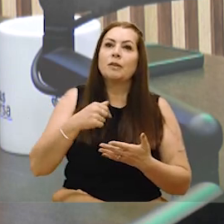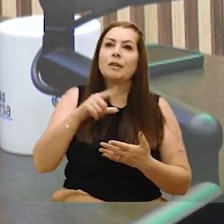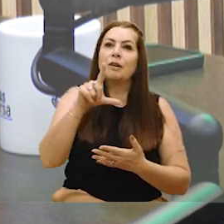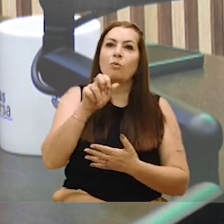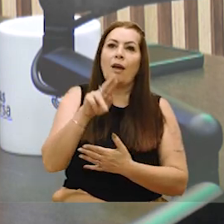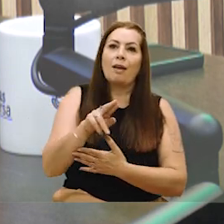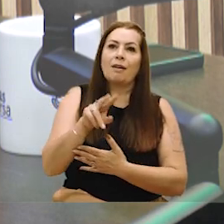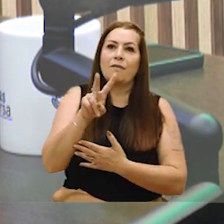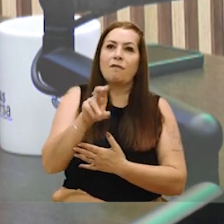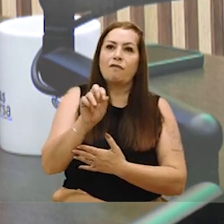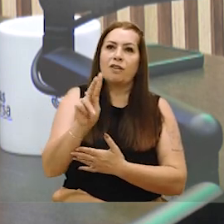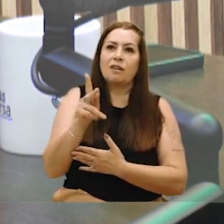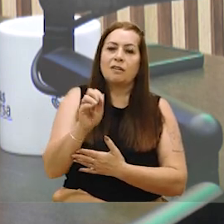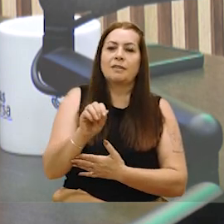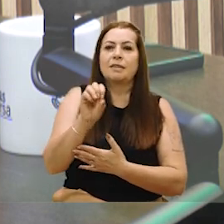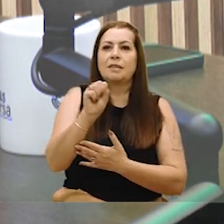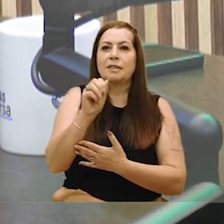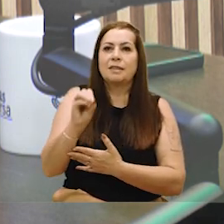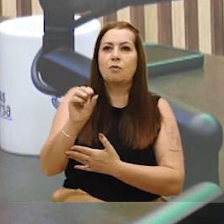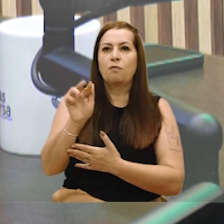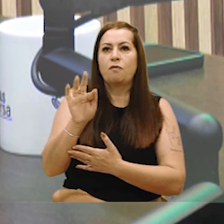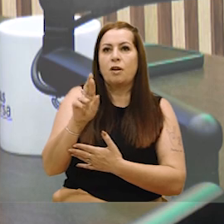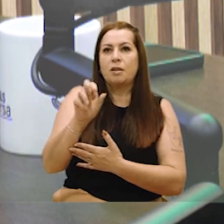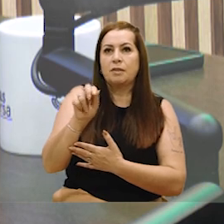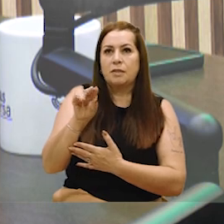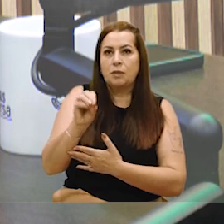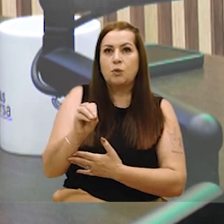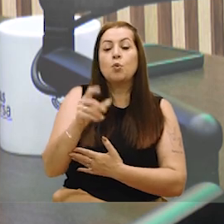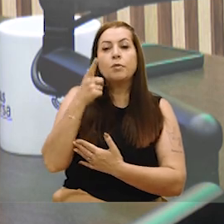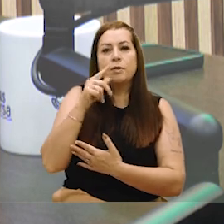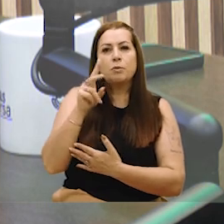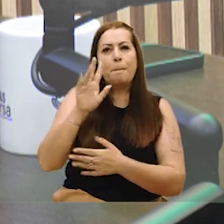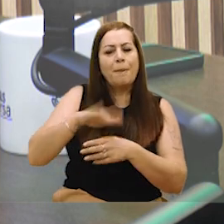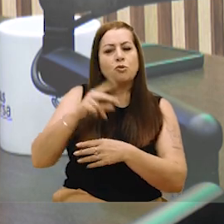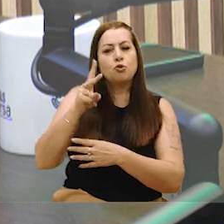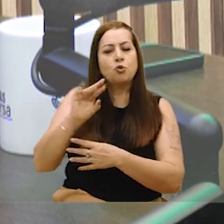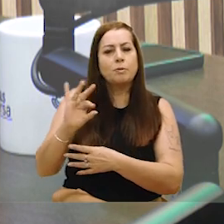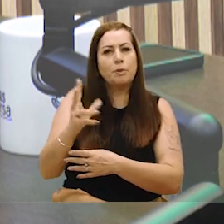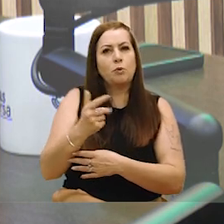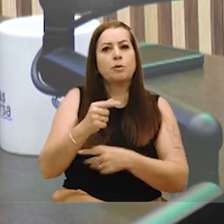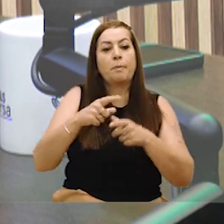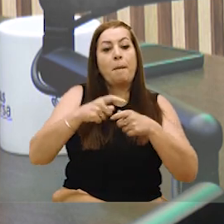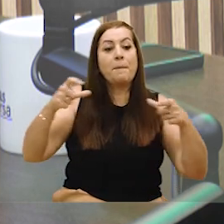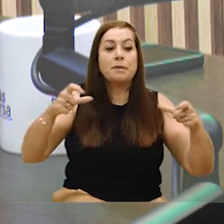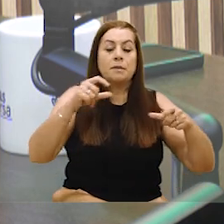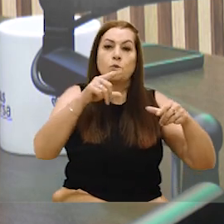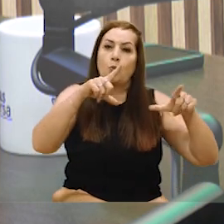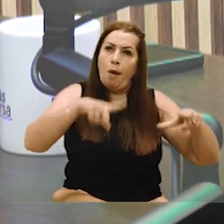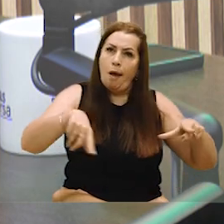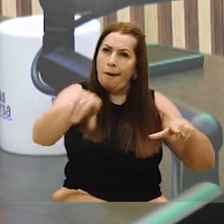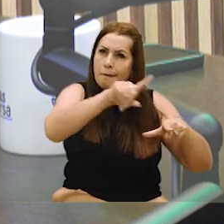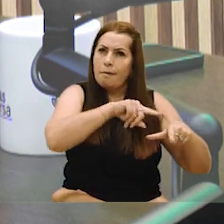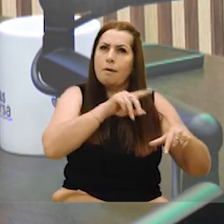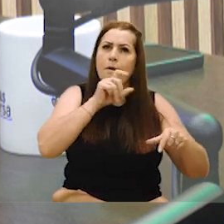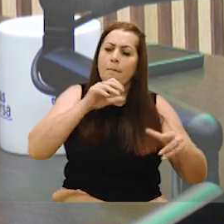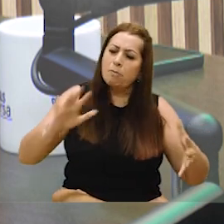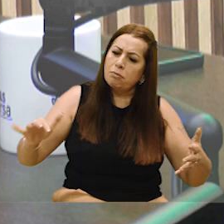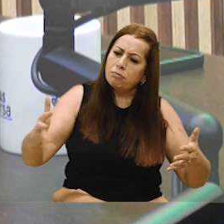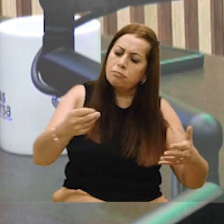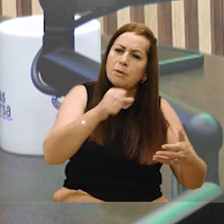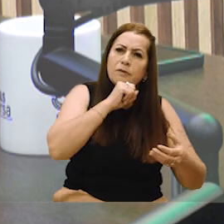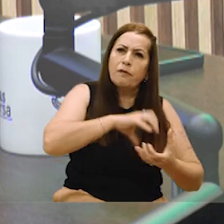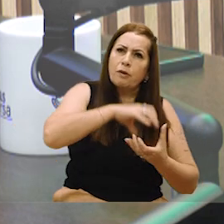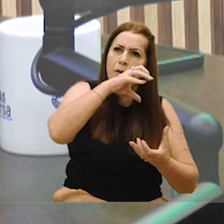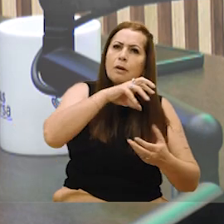São Francisco de Assis, nós conseguimos mais de R$ 2 milhões em emendas para ampliação do espaço, que vai abrigar mais idosos, né?